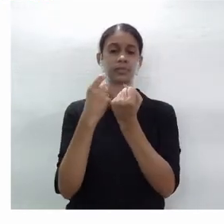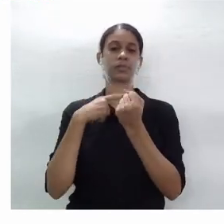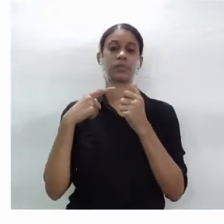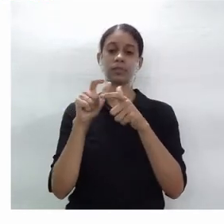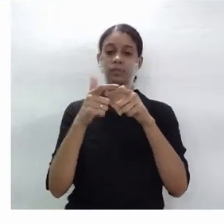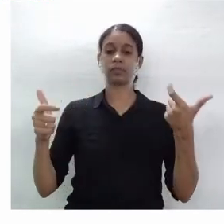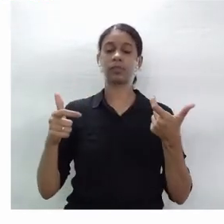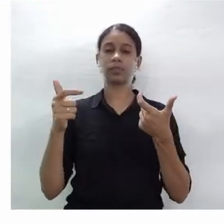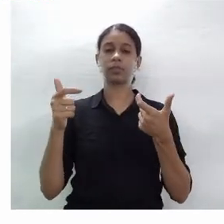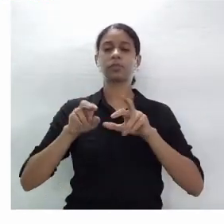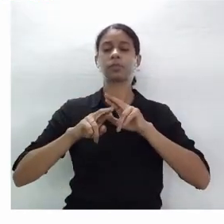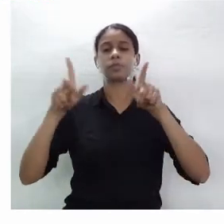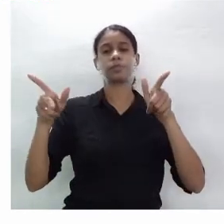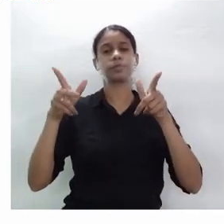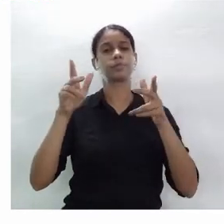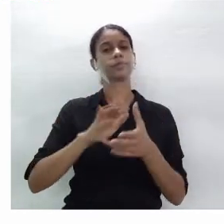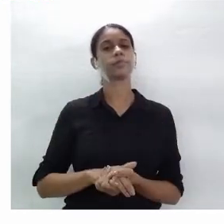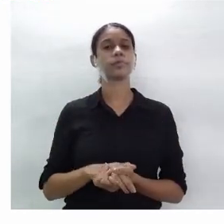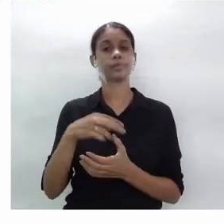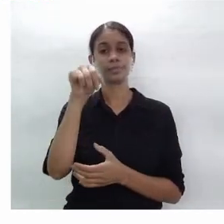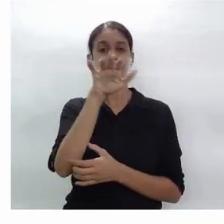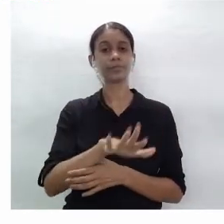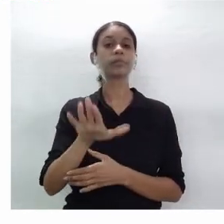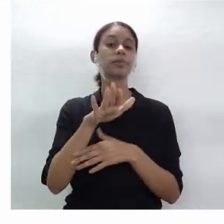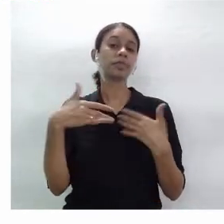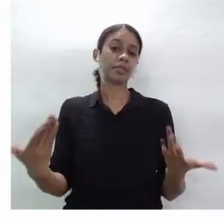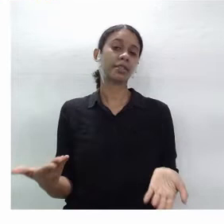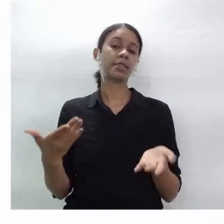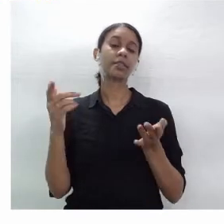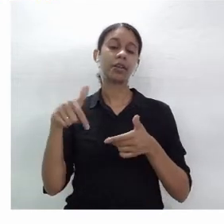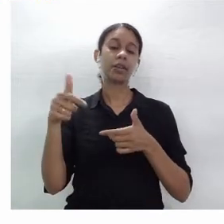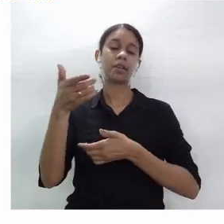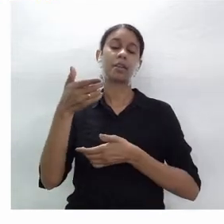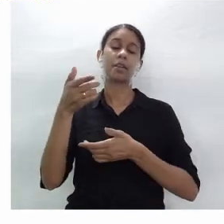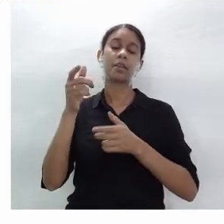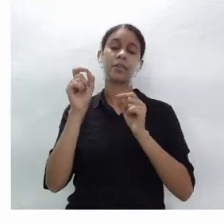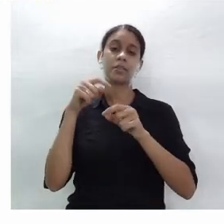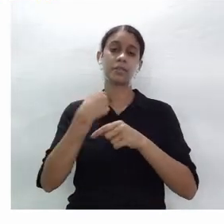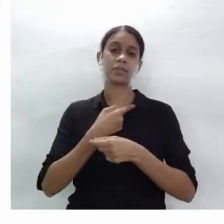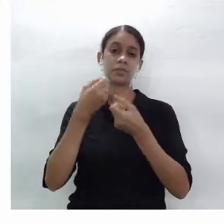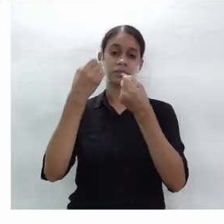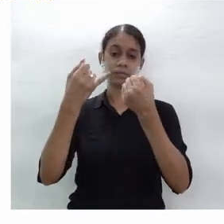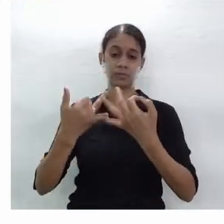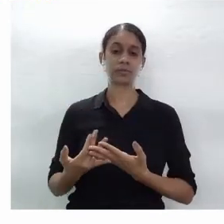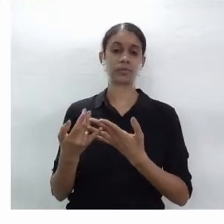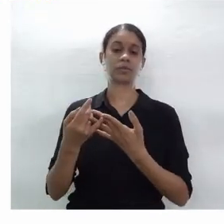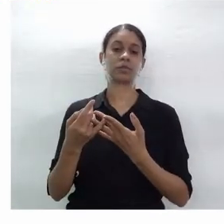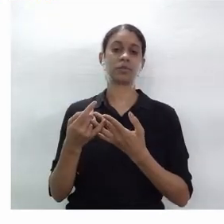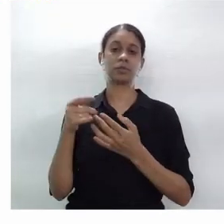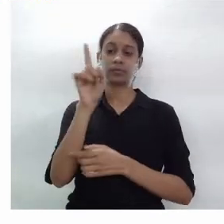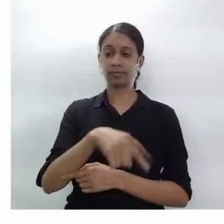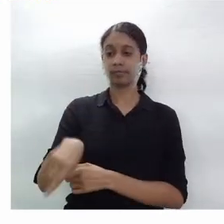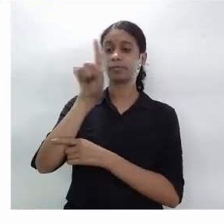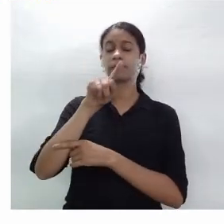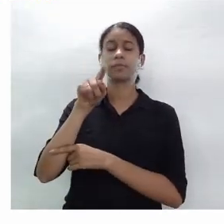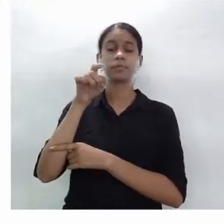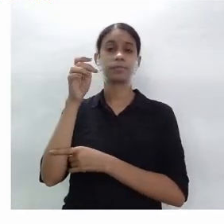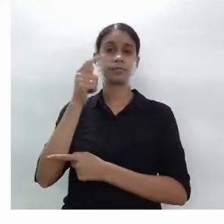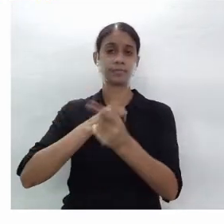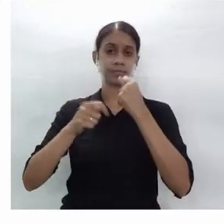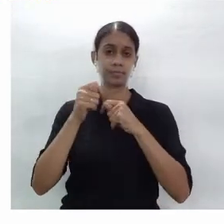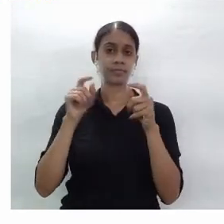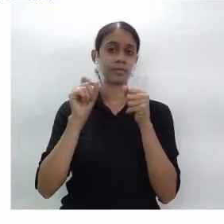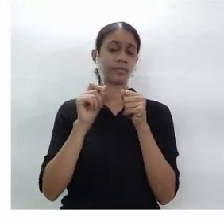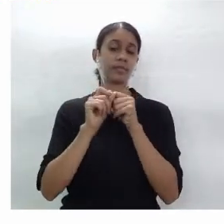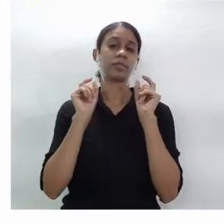maiores desigualdades. E é justamente isso em relação dos ciclos econômicos que ocorreram no Brasil que